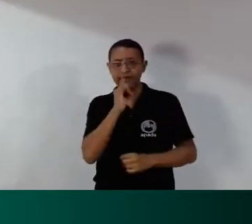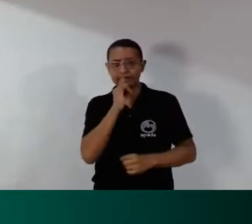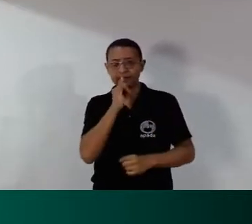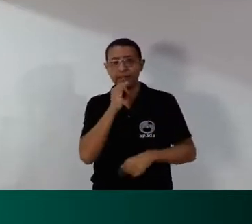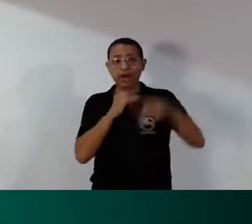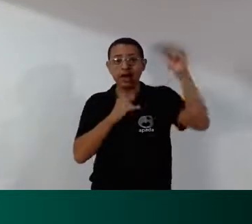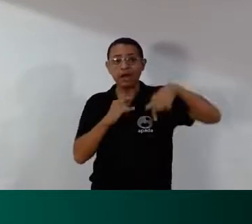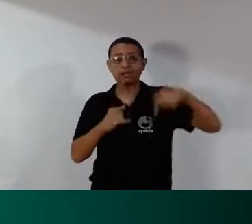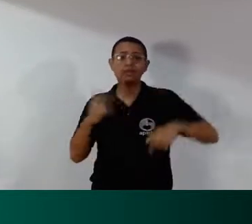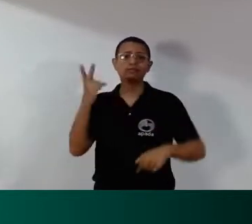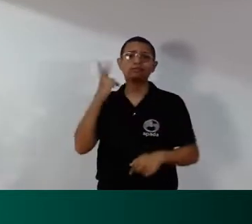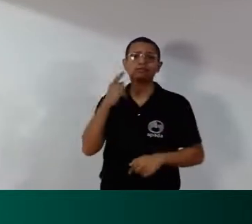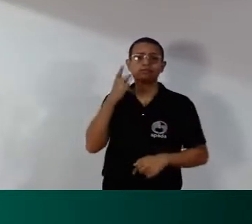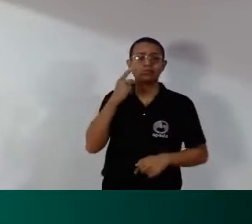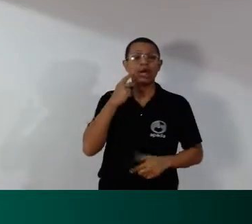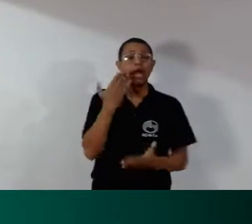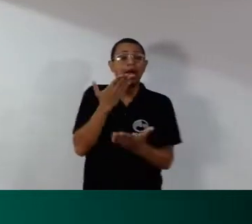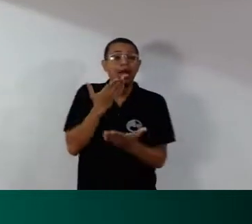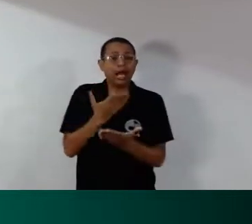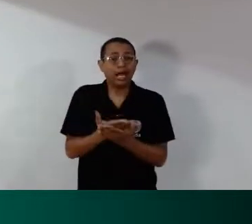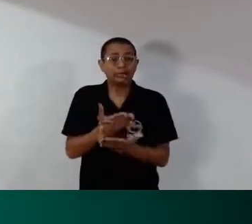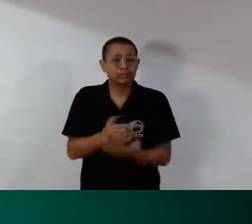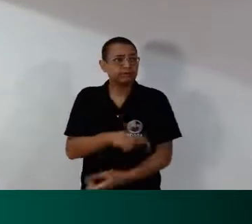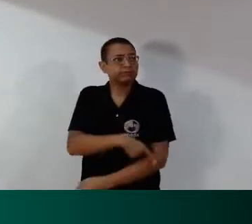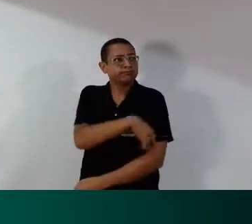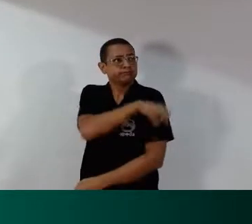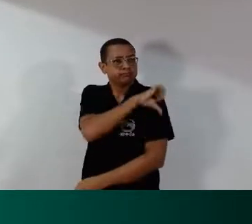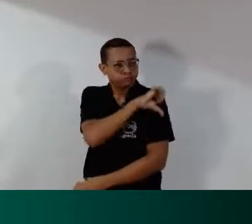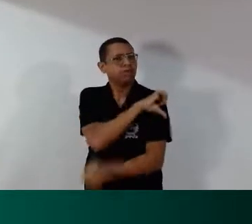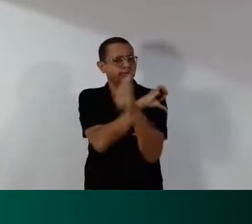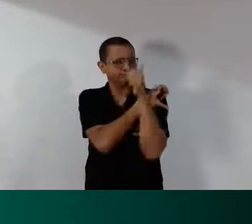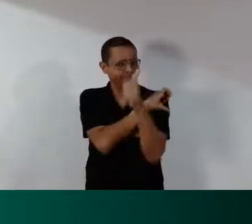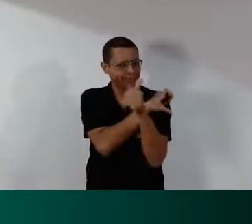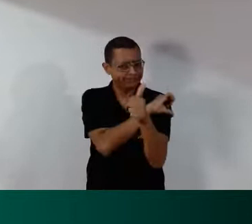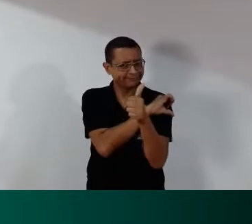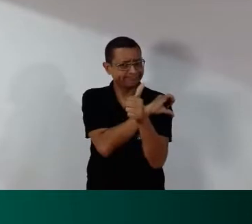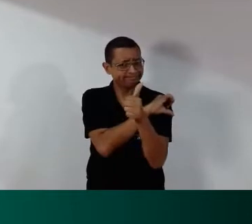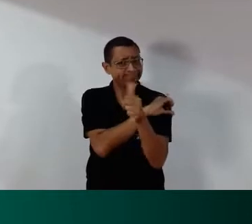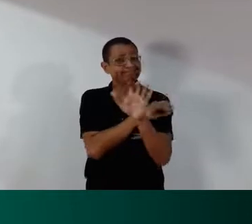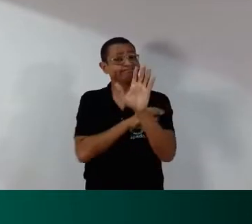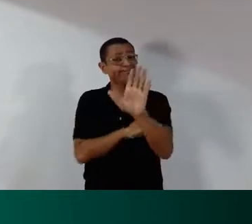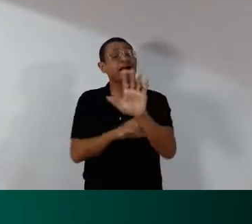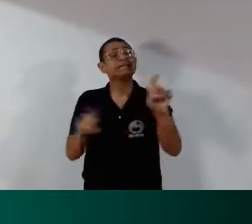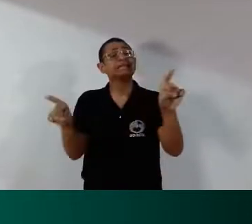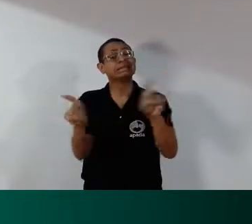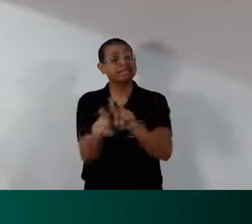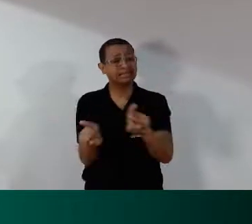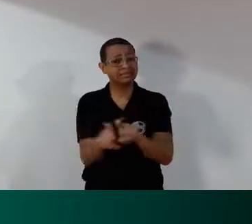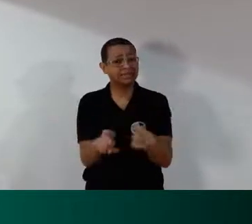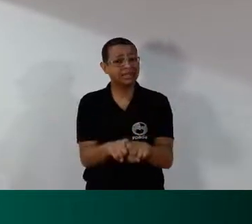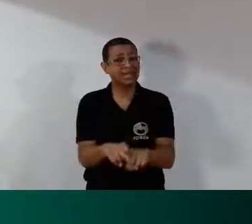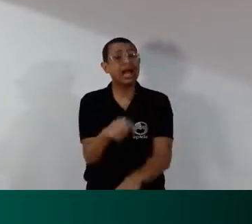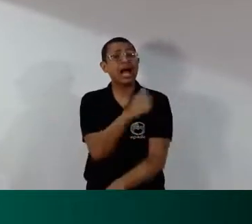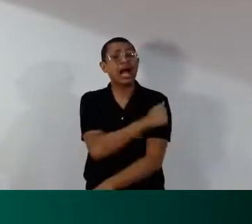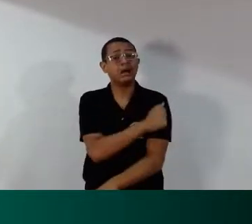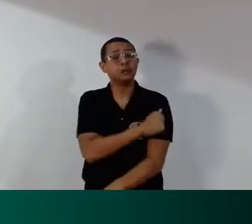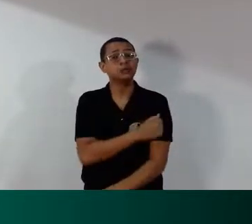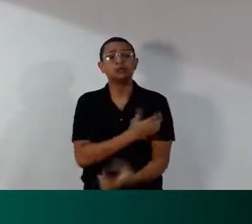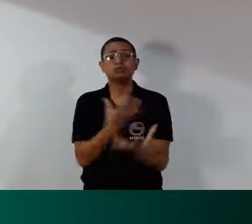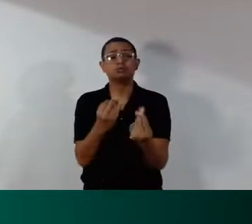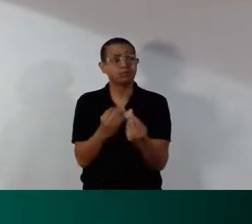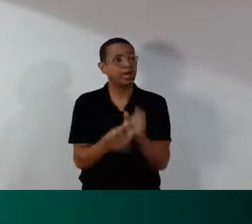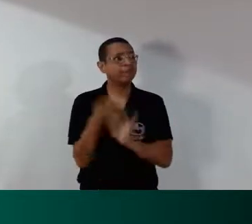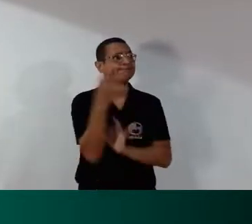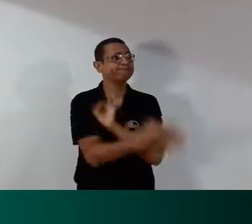mas também o Ceará é referência também evasão escolar Oi e a maioria dessa pessoa que estão